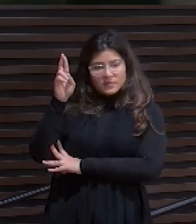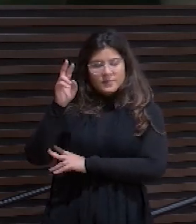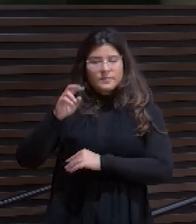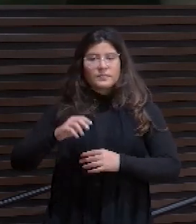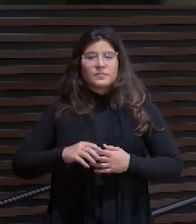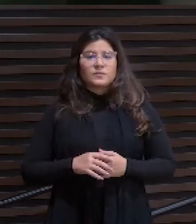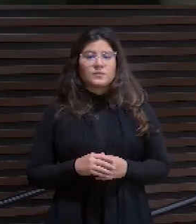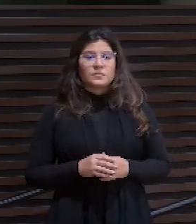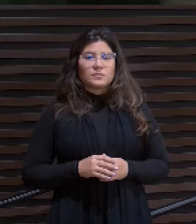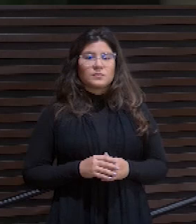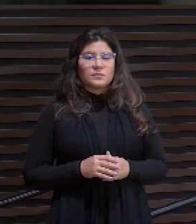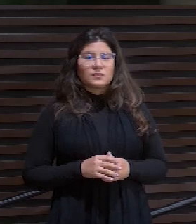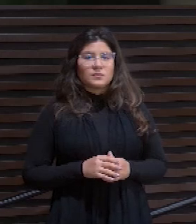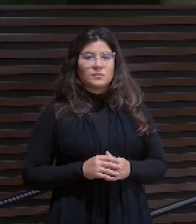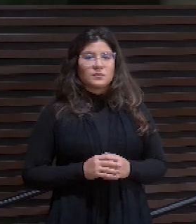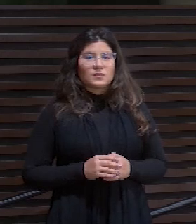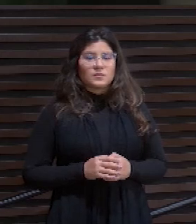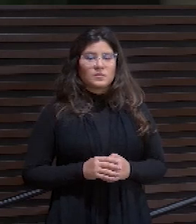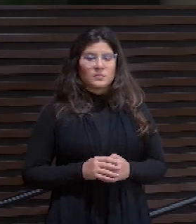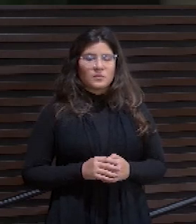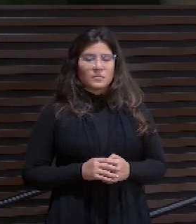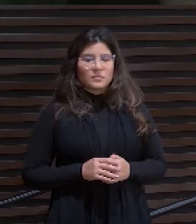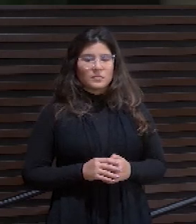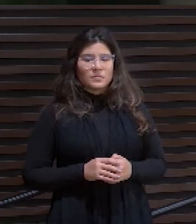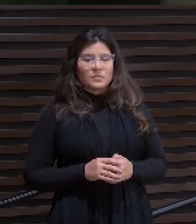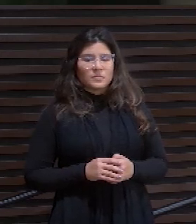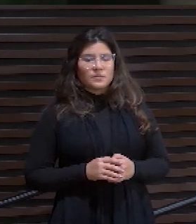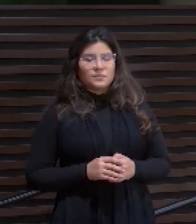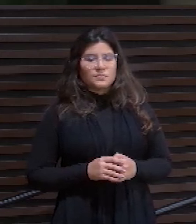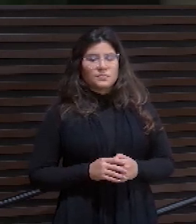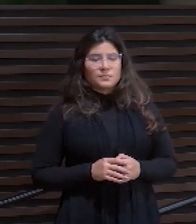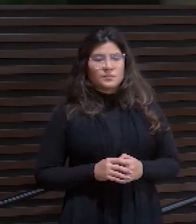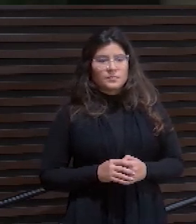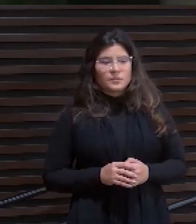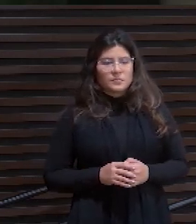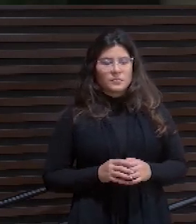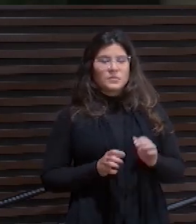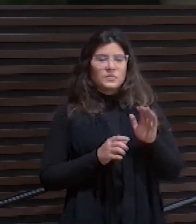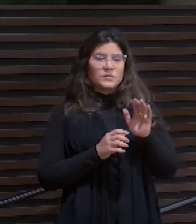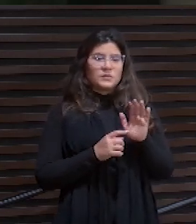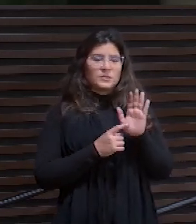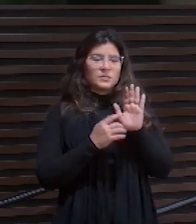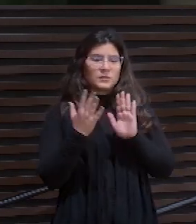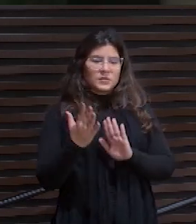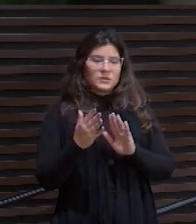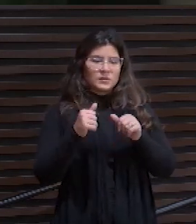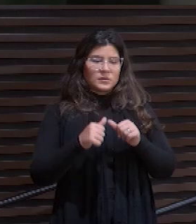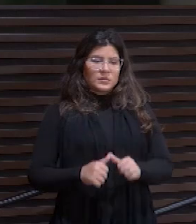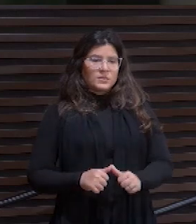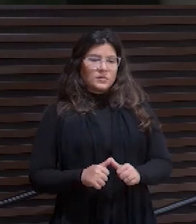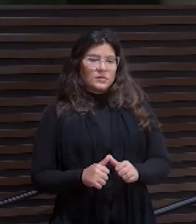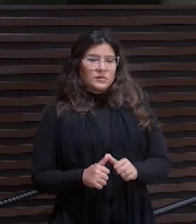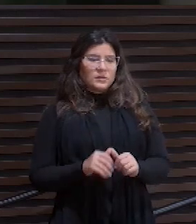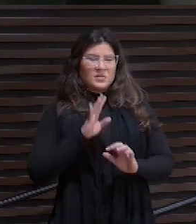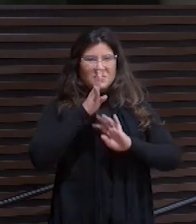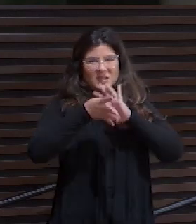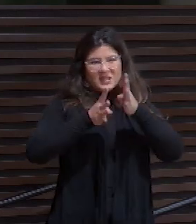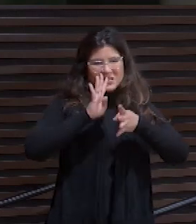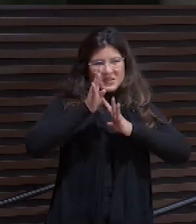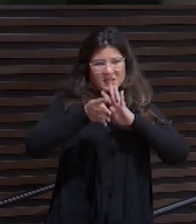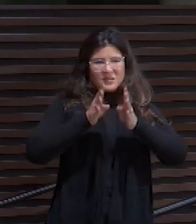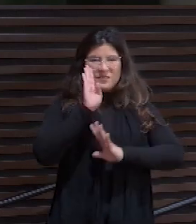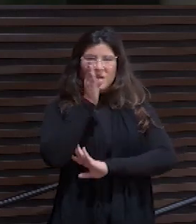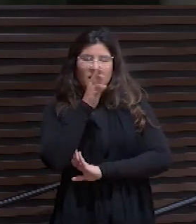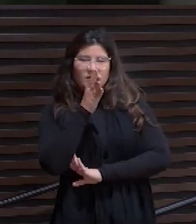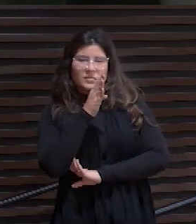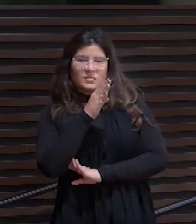E agora, diante dessa infundada acusação dos fariseus, dessa deturpação, desse remendo que eles estão fazendo